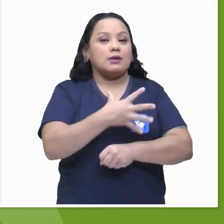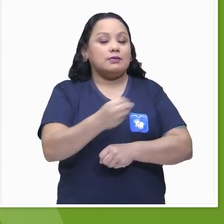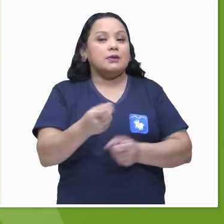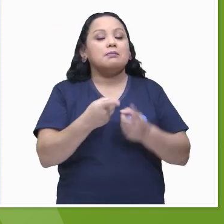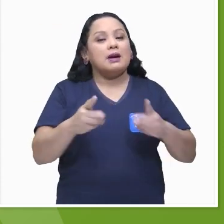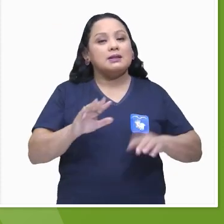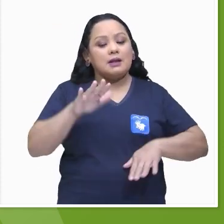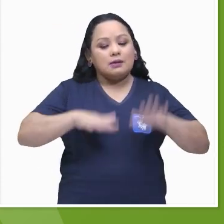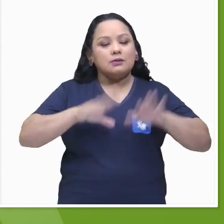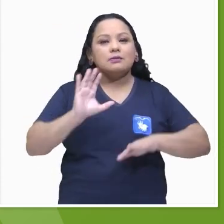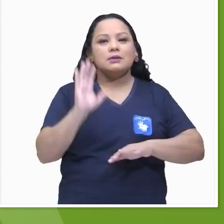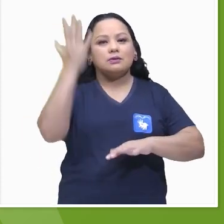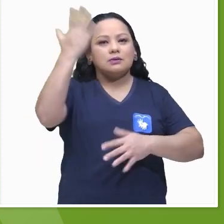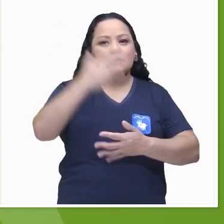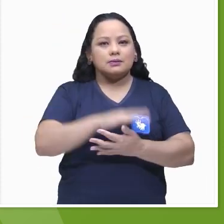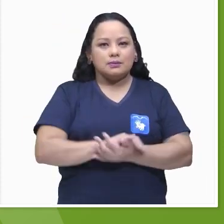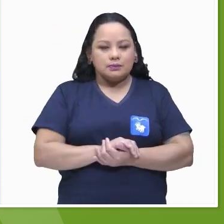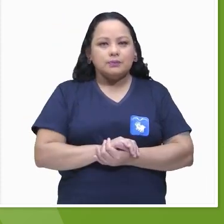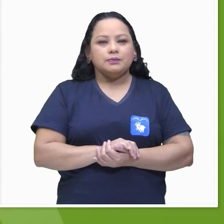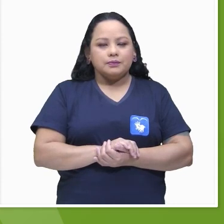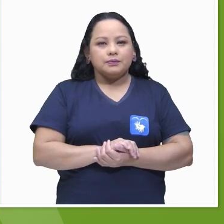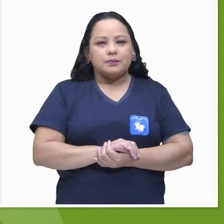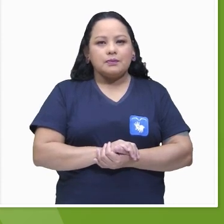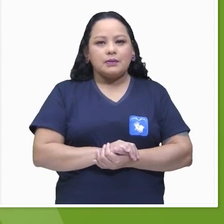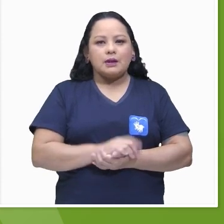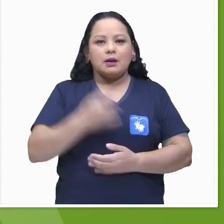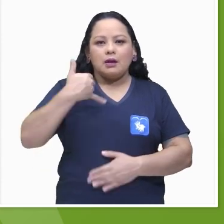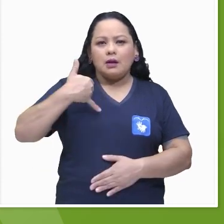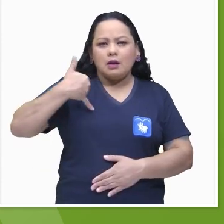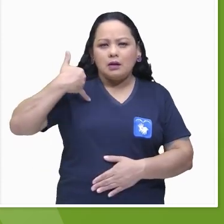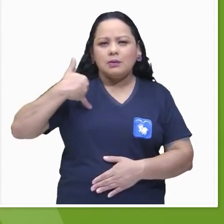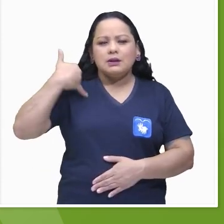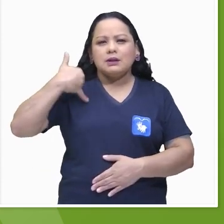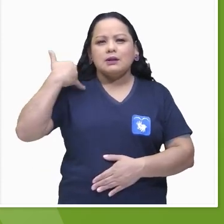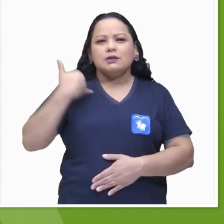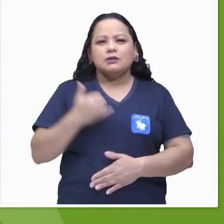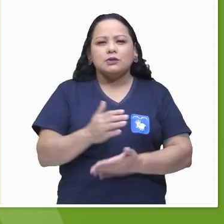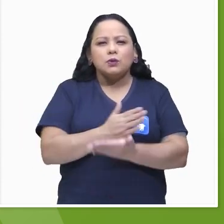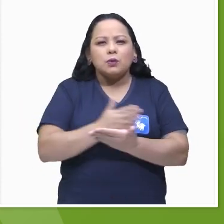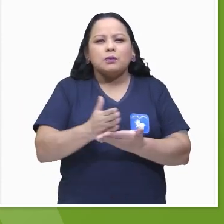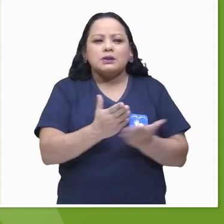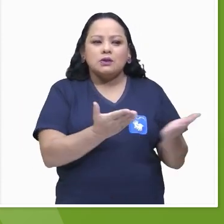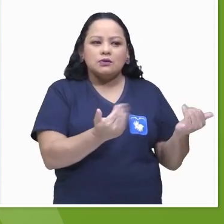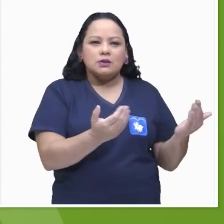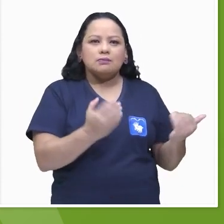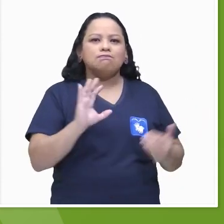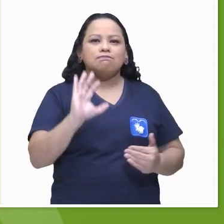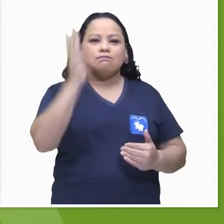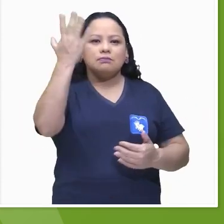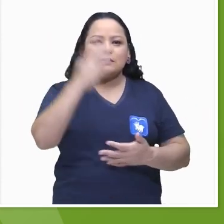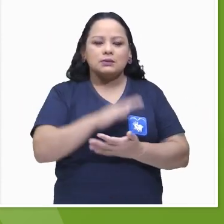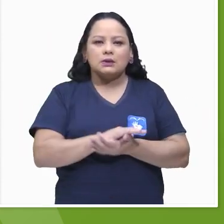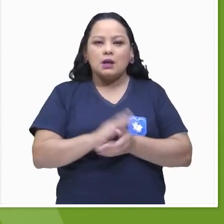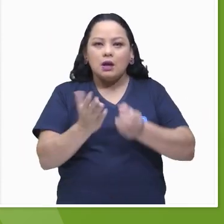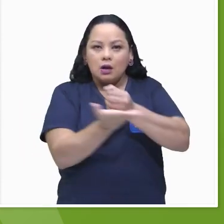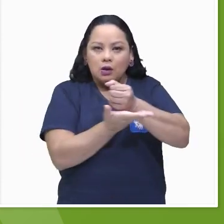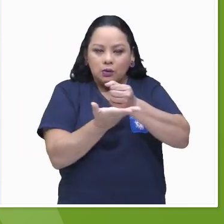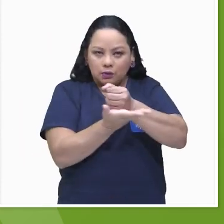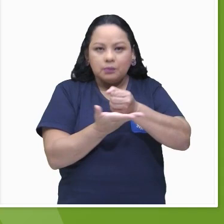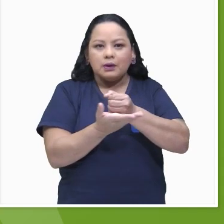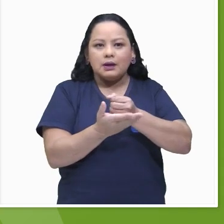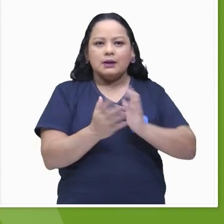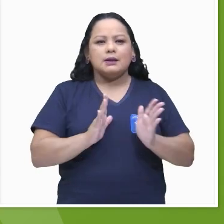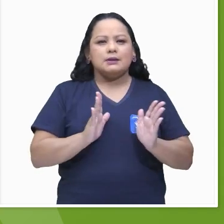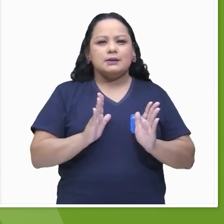gente? E aí a gente tem uma idade ali que acontece a puberdade. Baseado aí na média